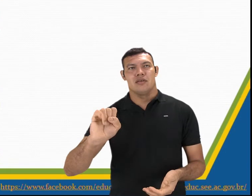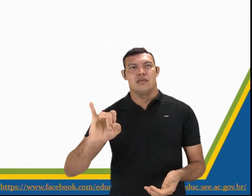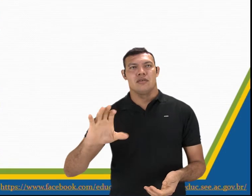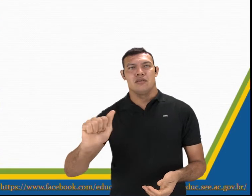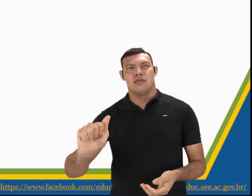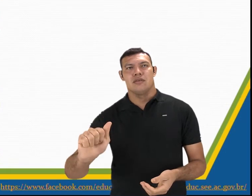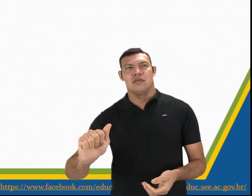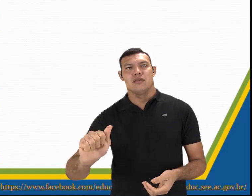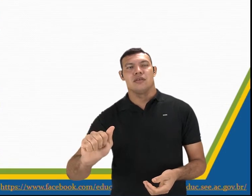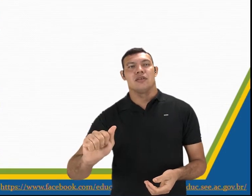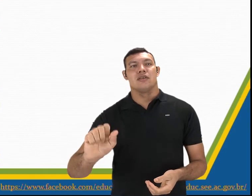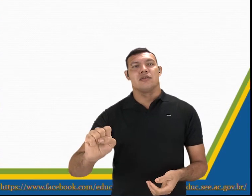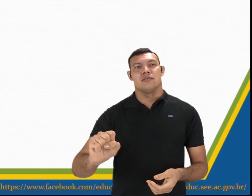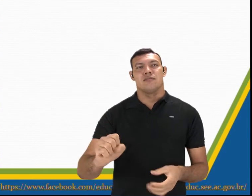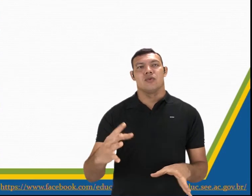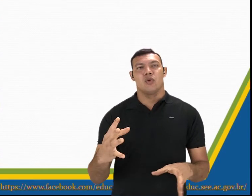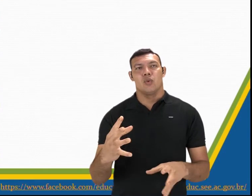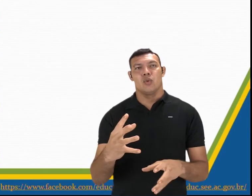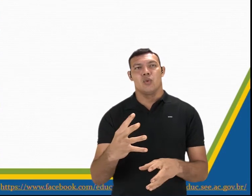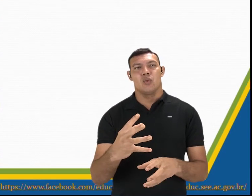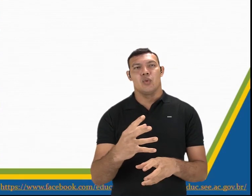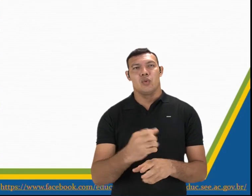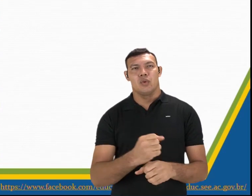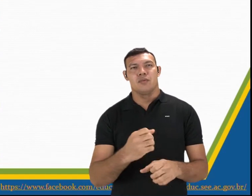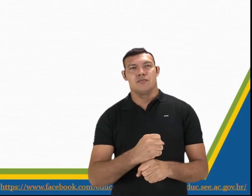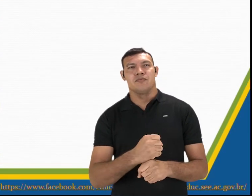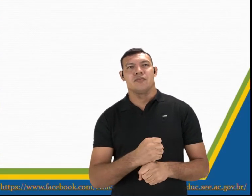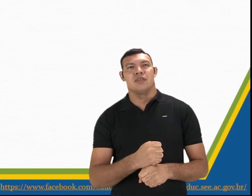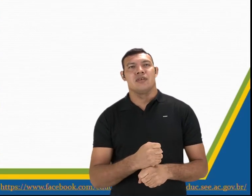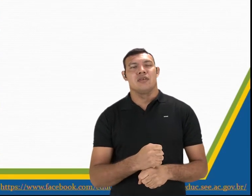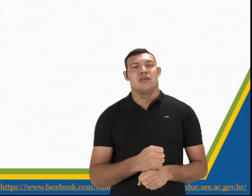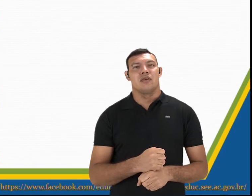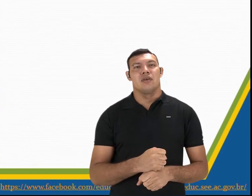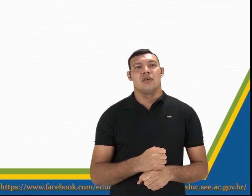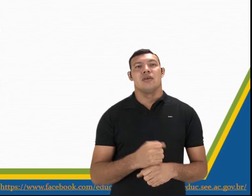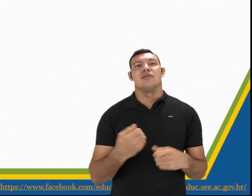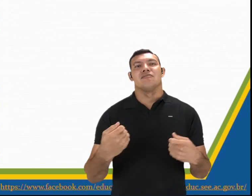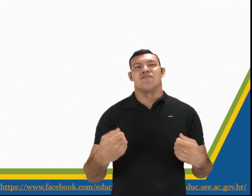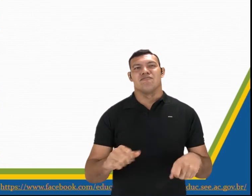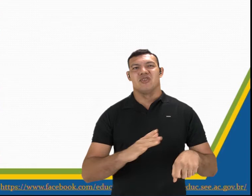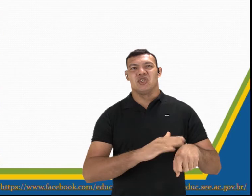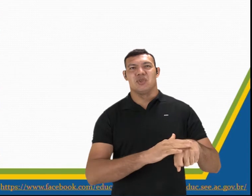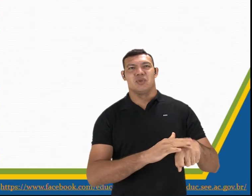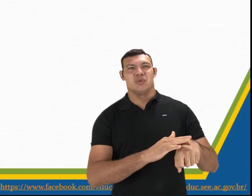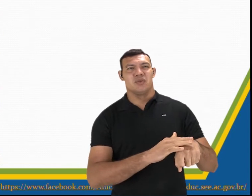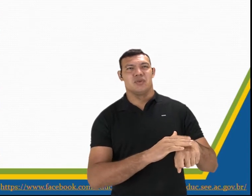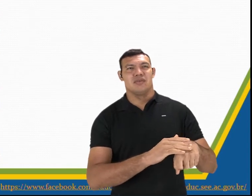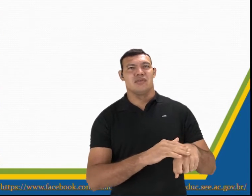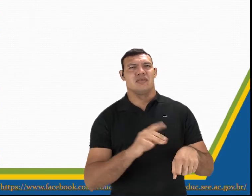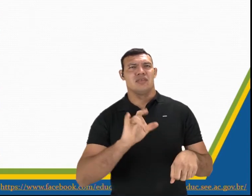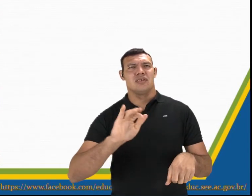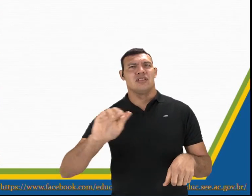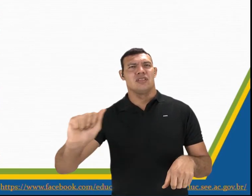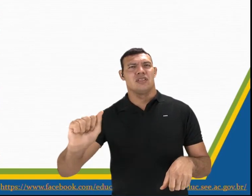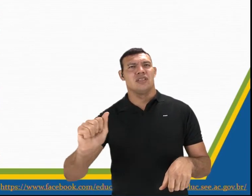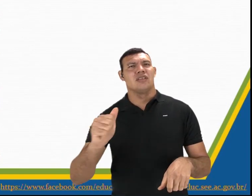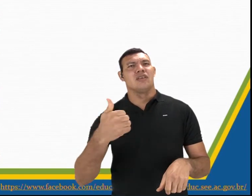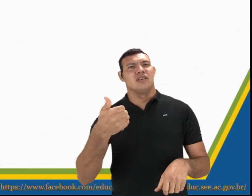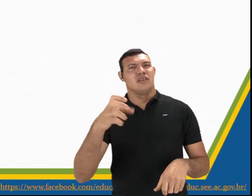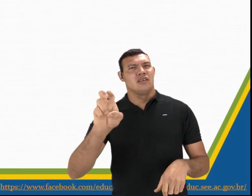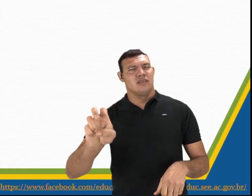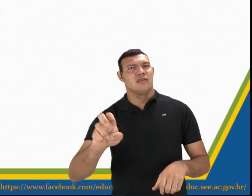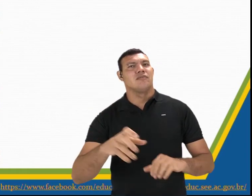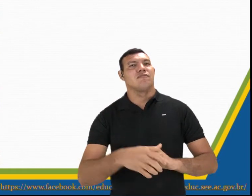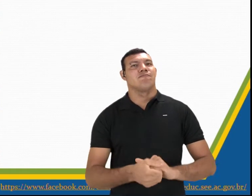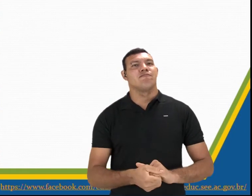semelhante. Depois de ficar entubada por 15 dias, voltar a respirar por conta própria novamente foi